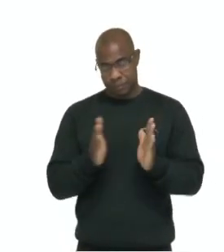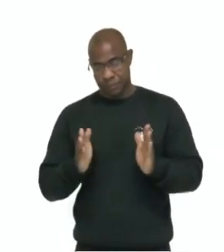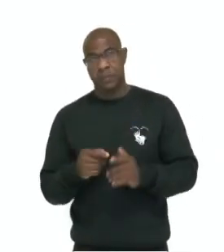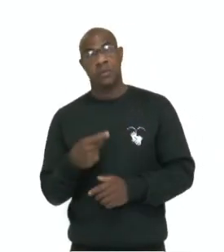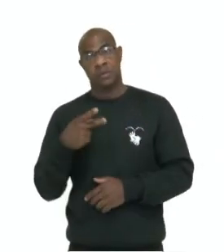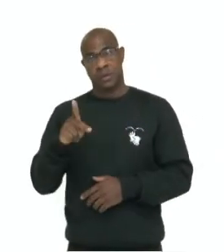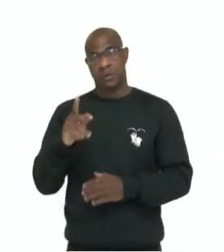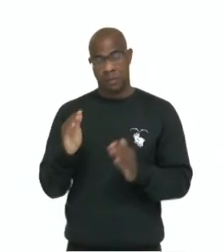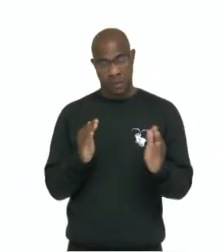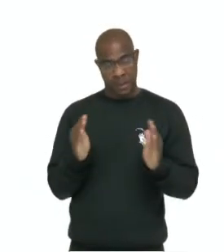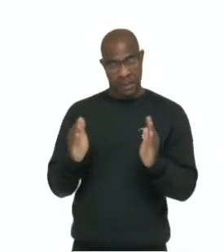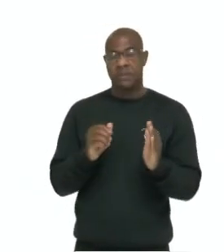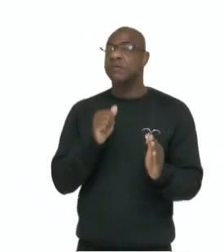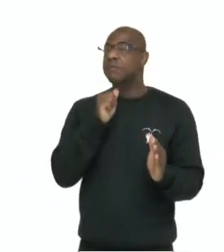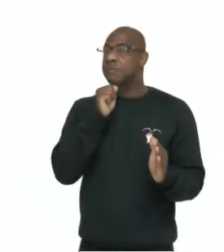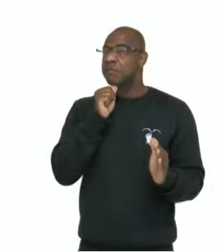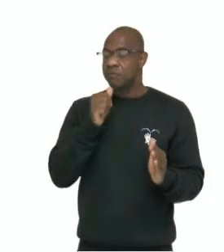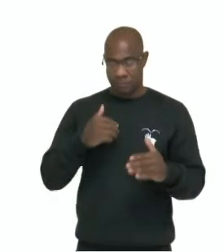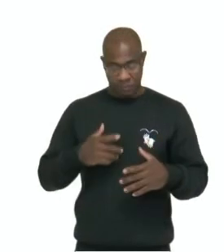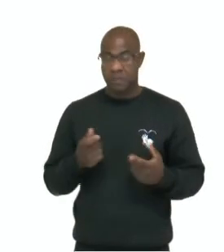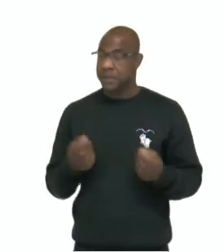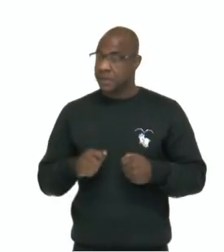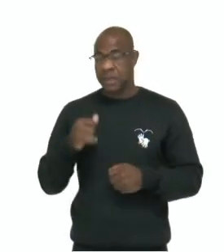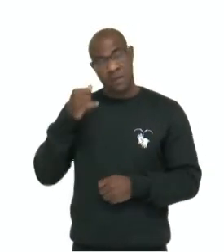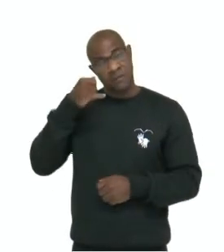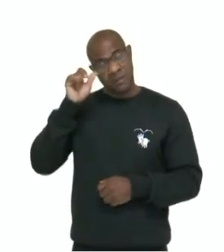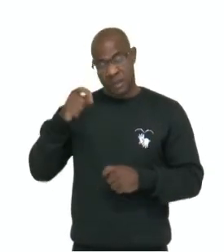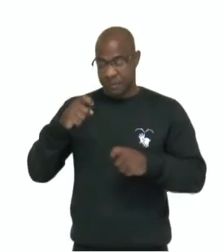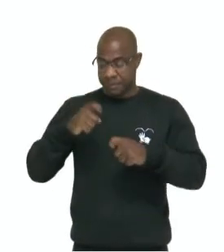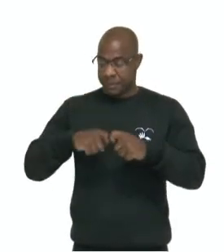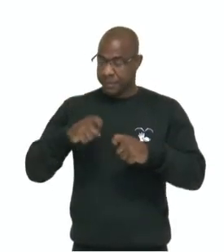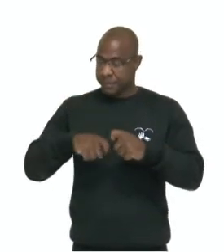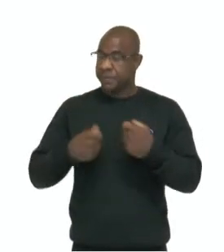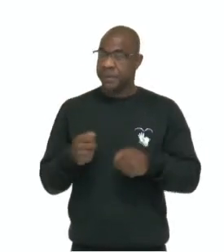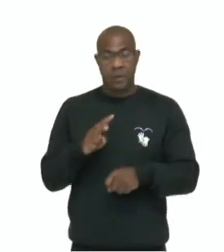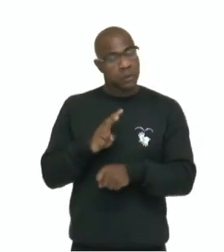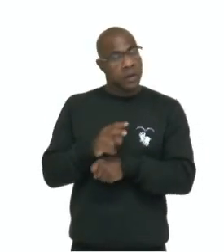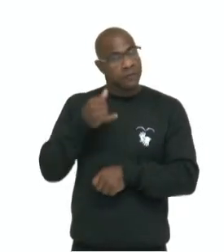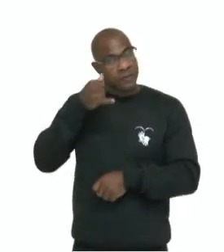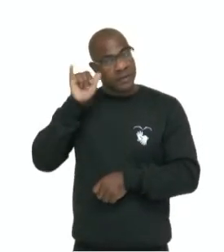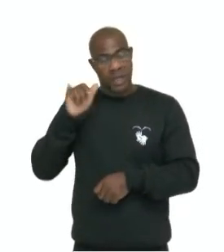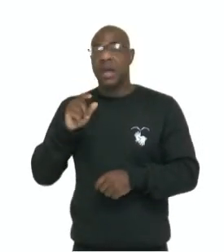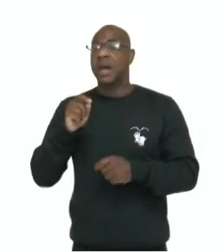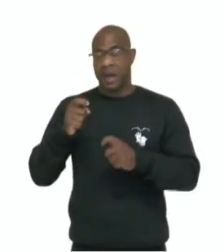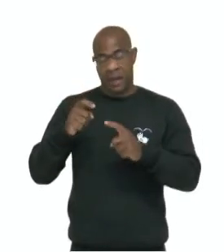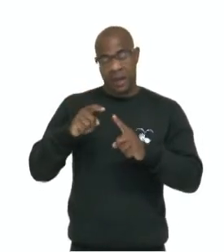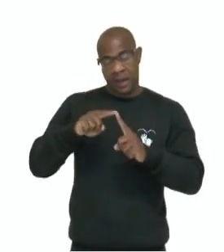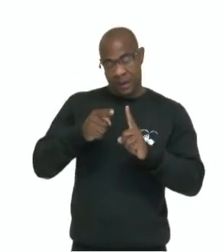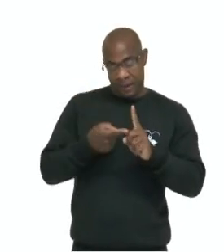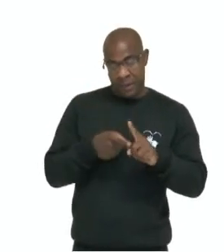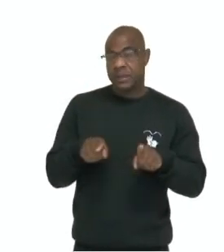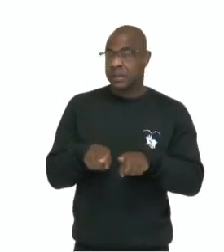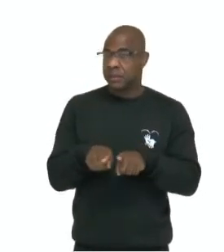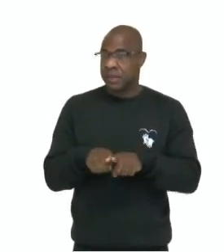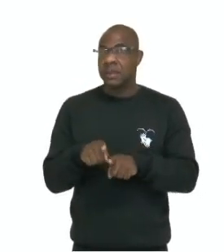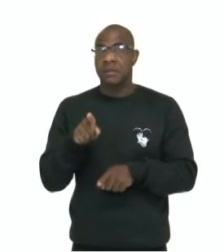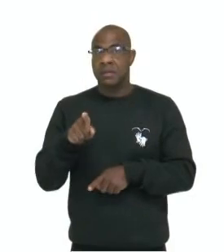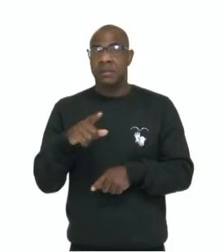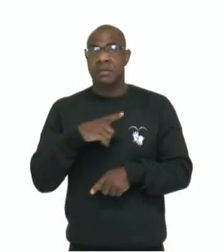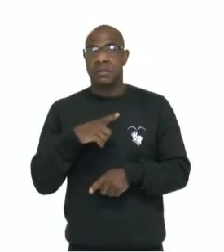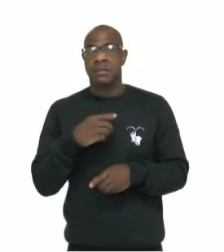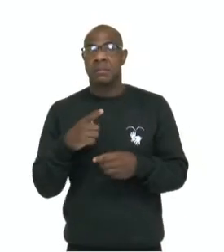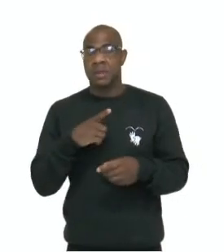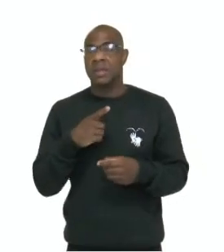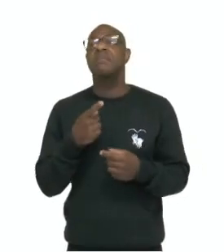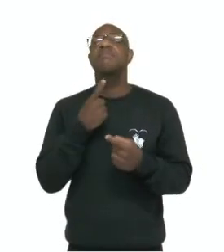a mulher pode evitar relações de modo a prevenir gravidez. E também a mulher que deseja ter filhos, ela